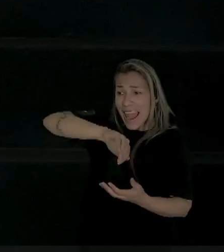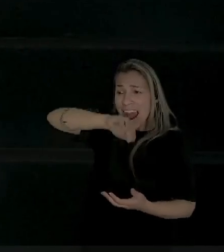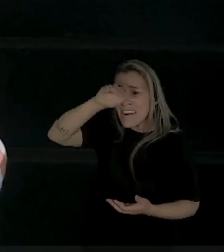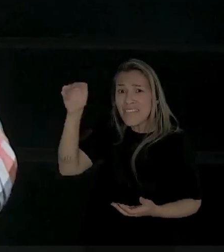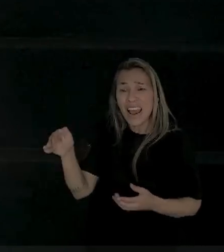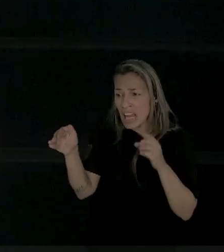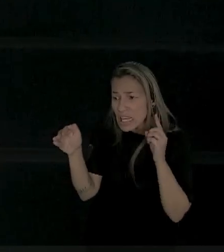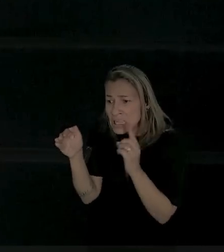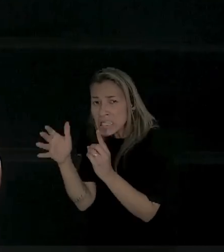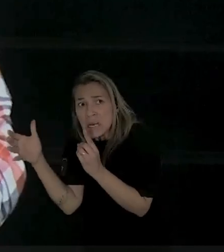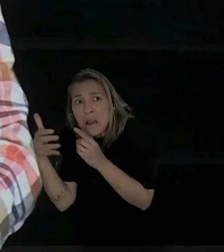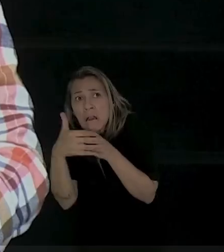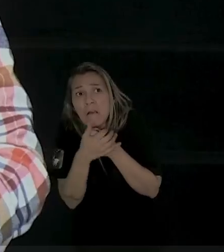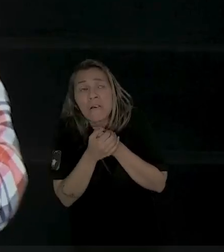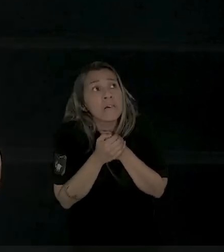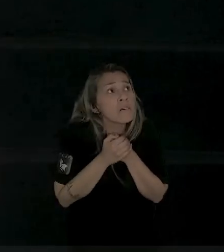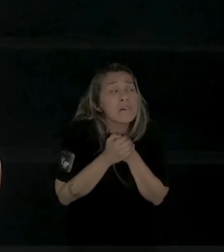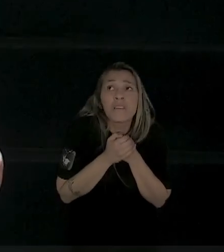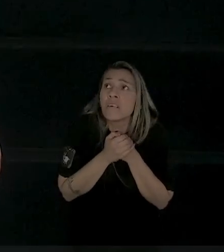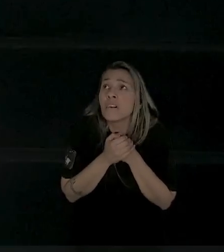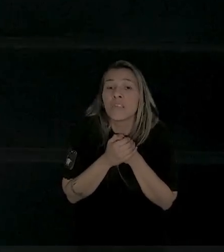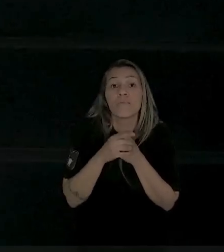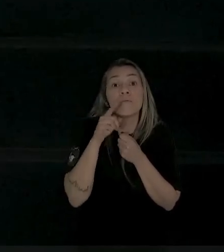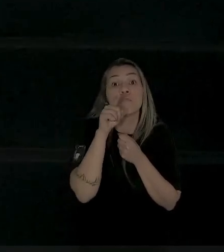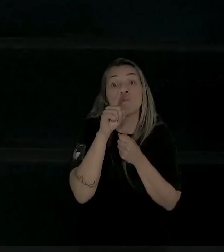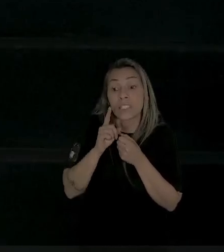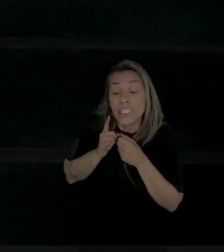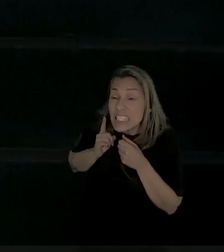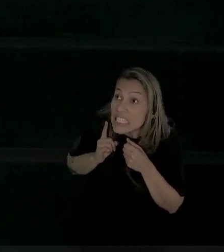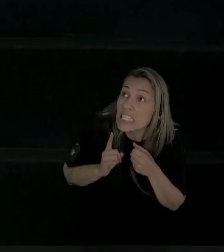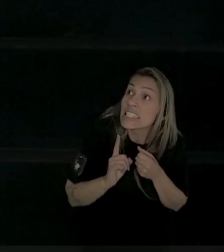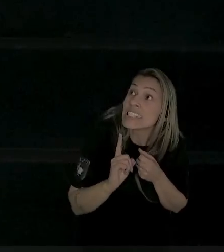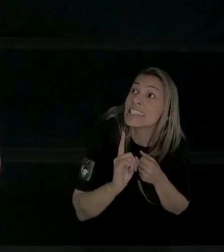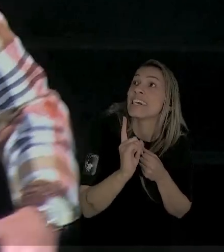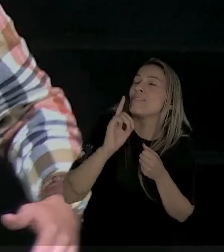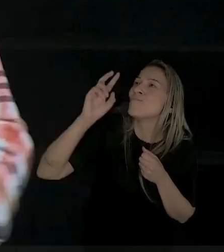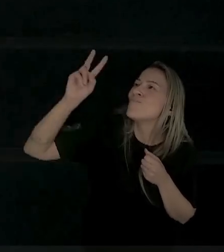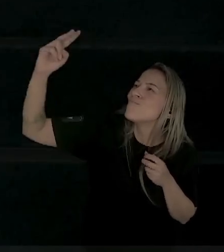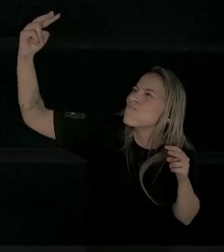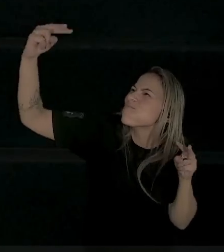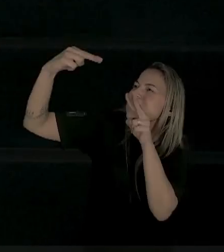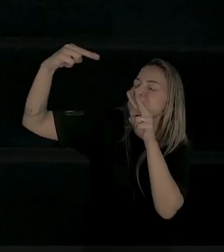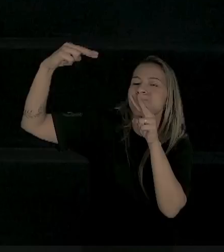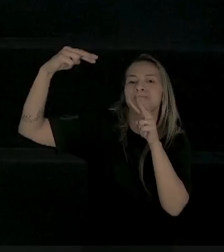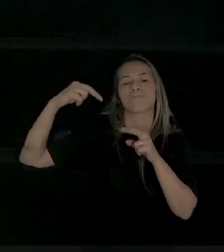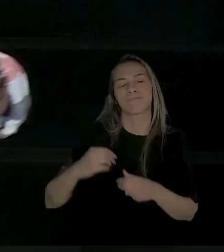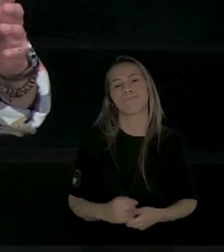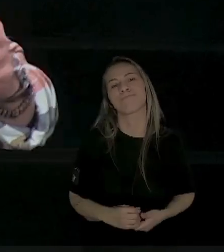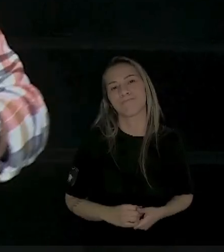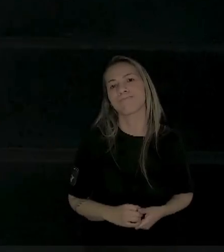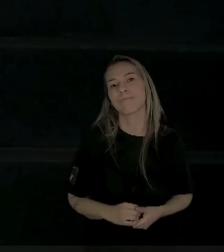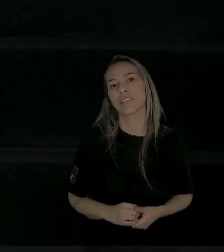entender que é Deus que te acha, para você olhar para Ele e não para você. Aí Deus chega para Elias e diz: